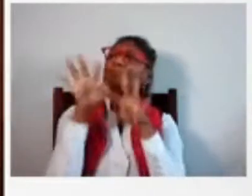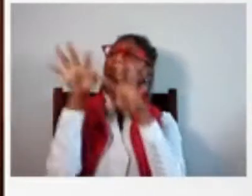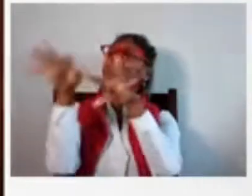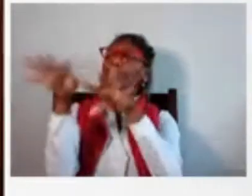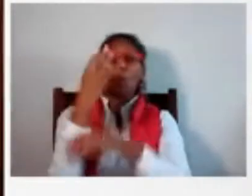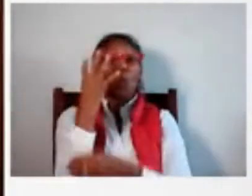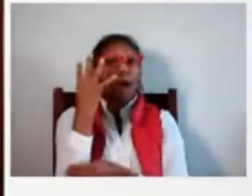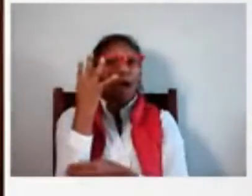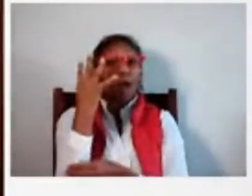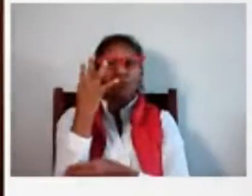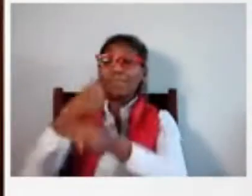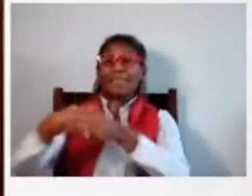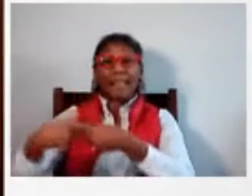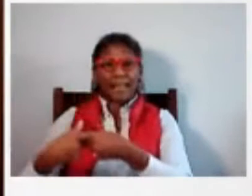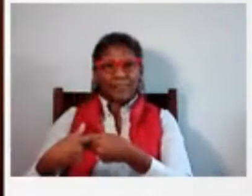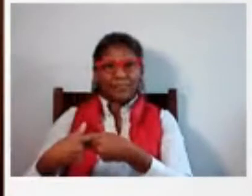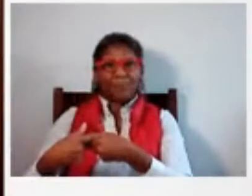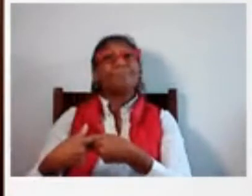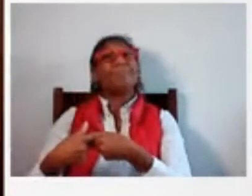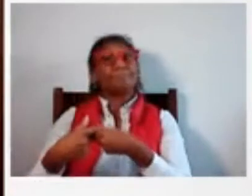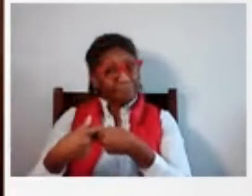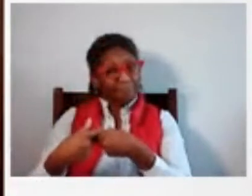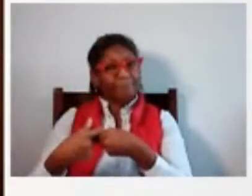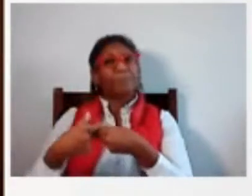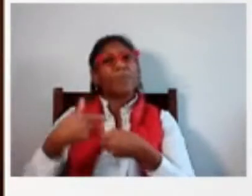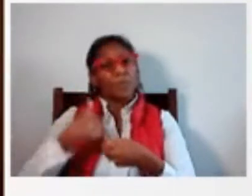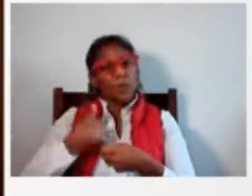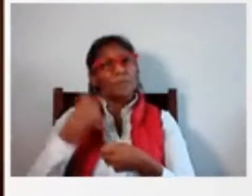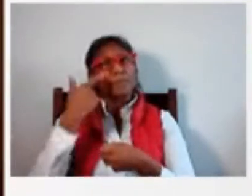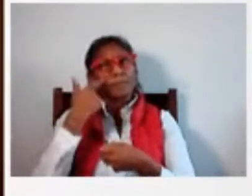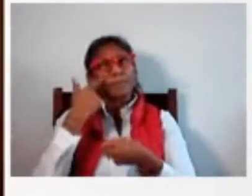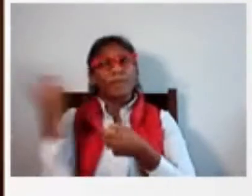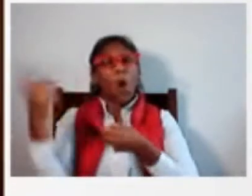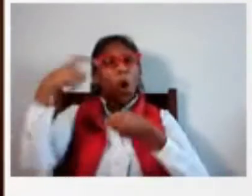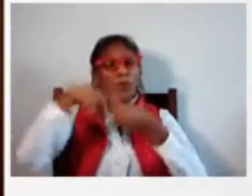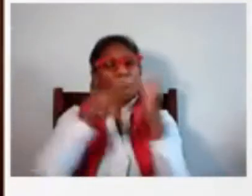algumas cidades. A gente teve a oportunidade de revisitar alguns dos dados,